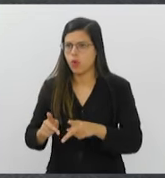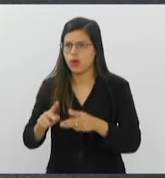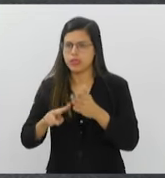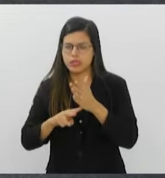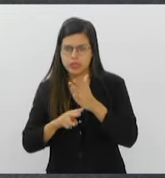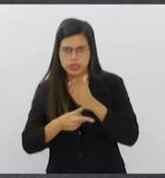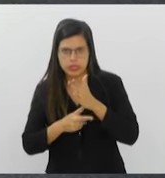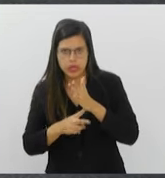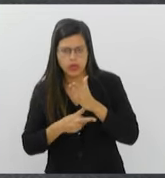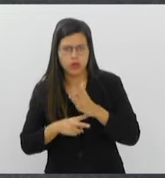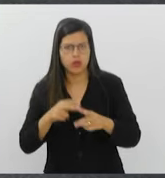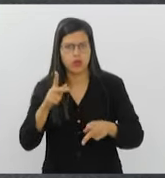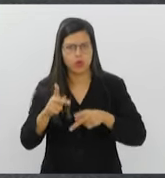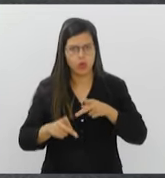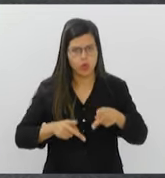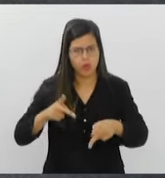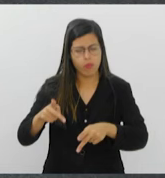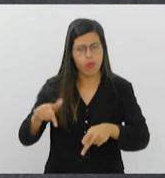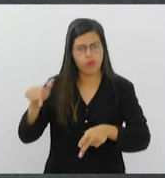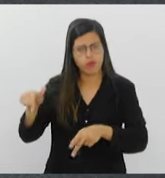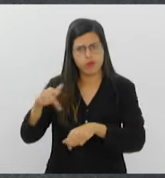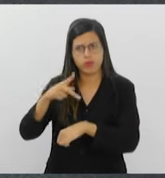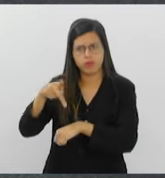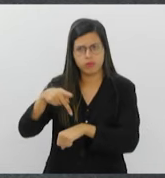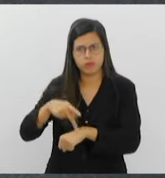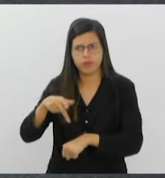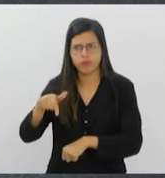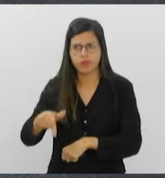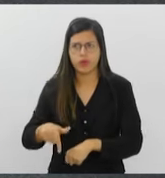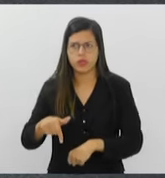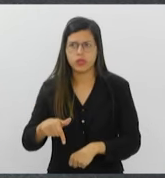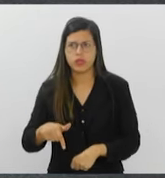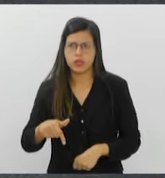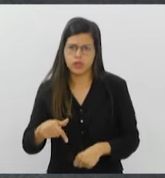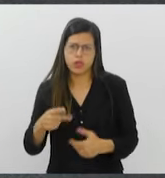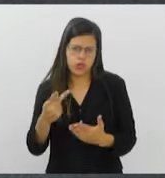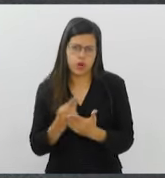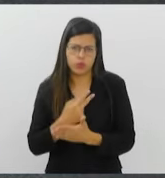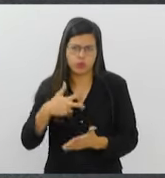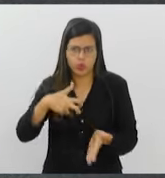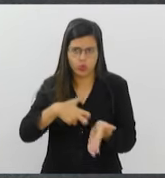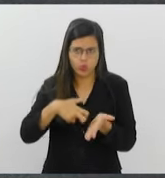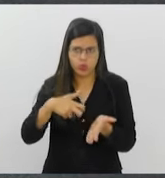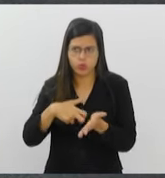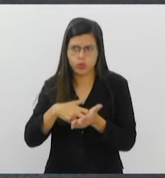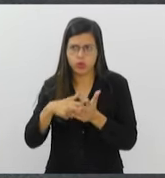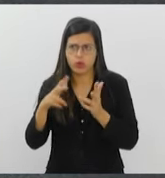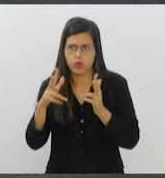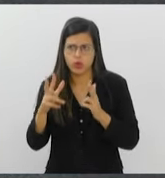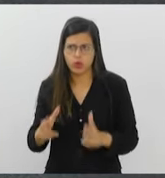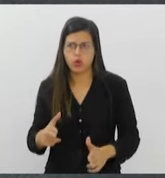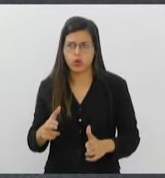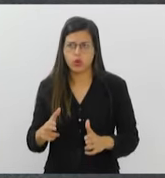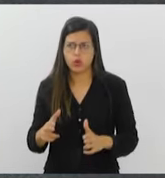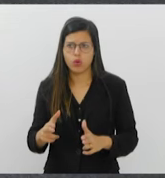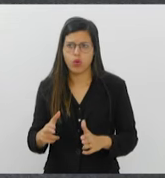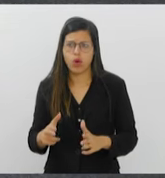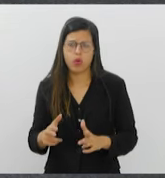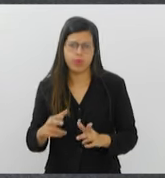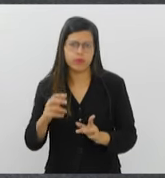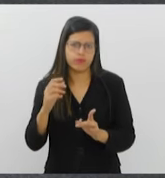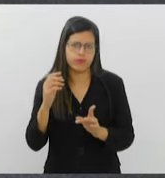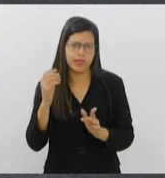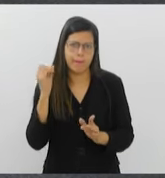sindicalistas de povo boliviano, seguramente questões de tortura como aquelas que vitimaram a